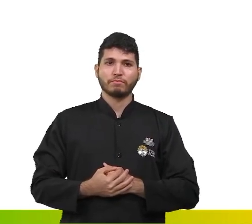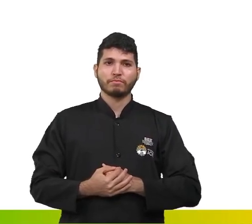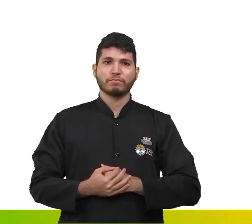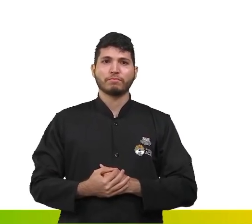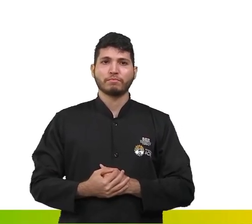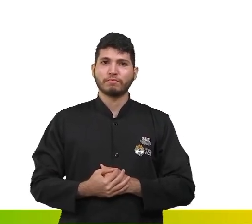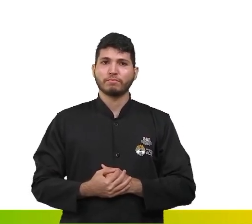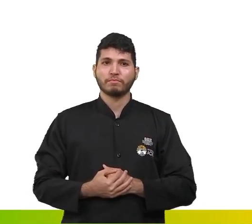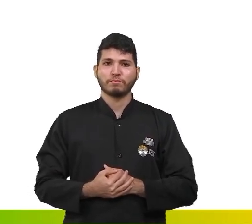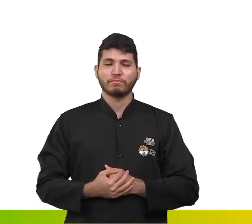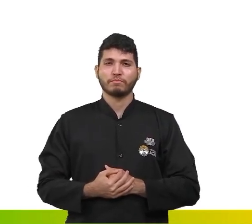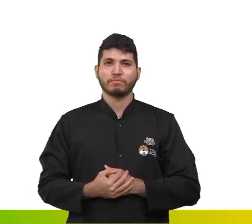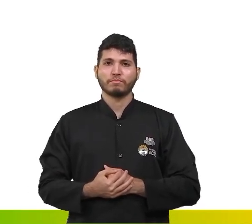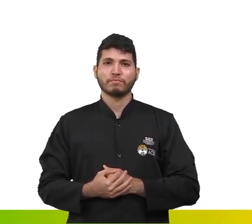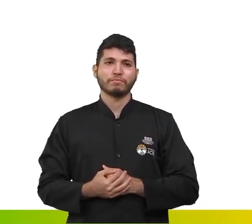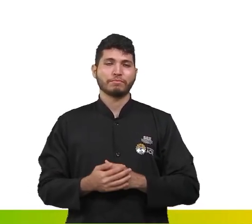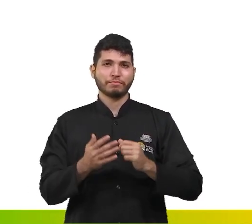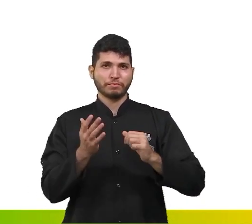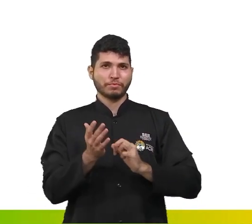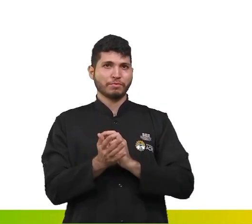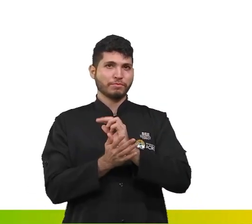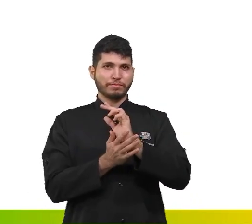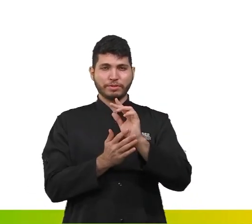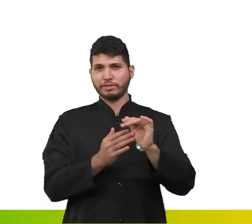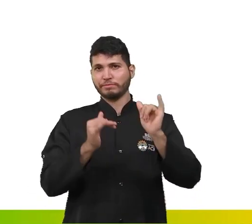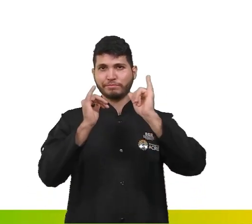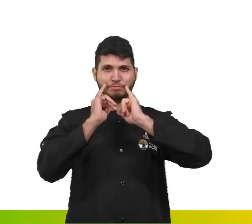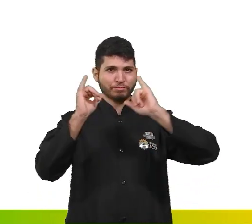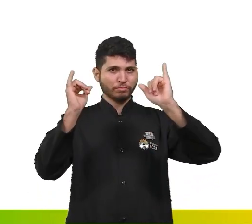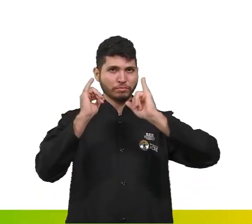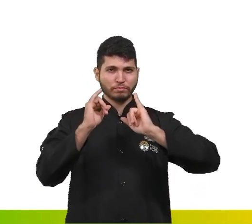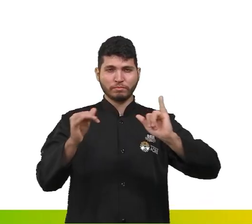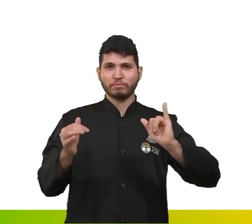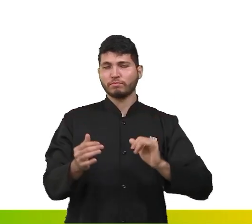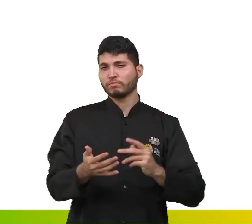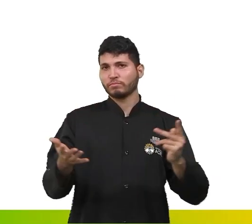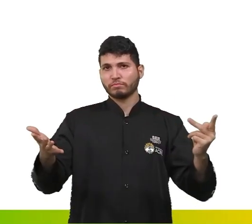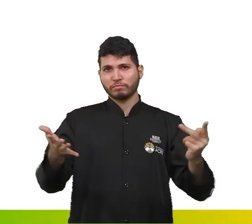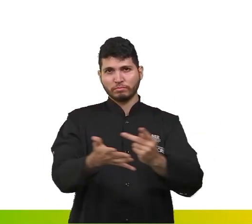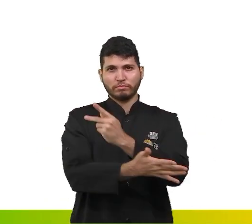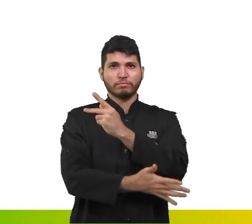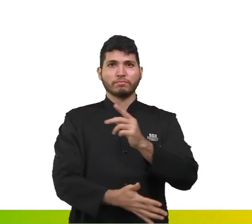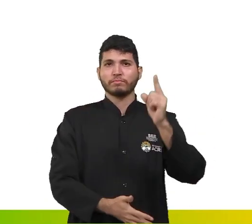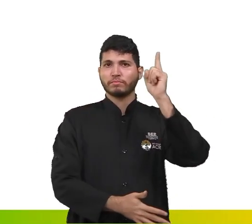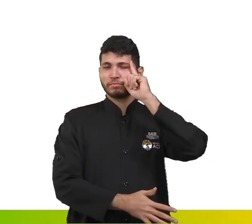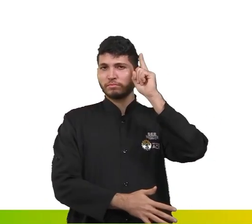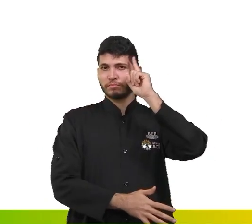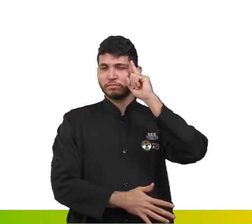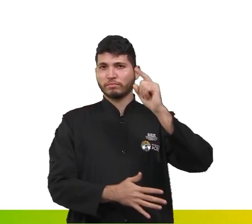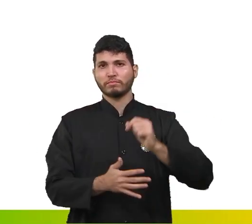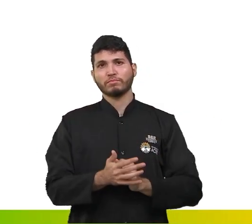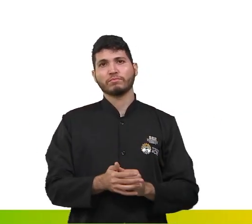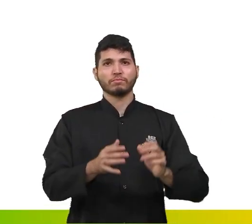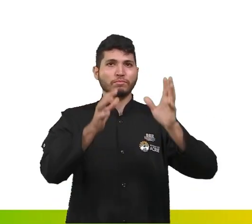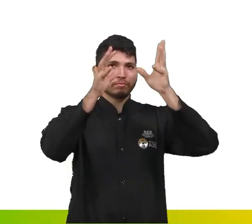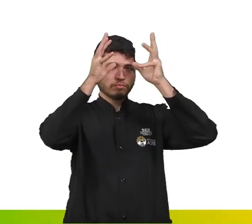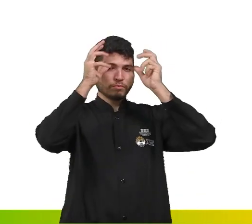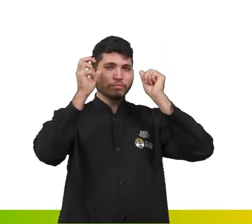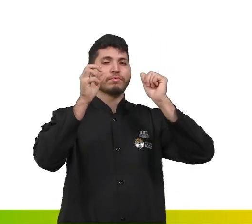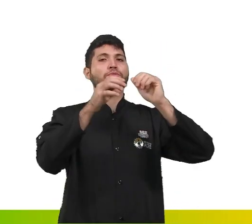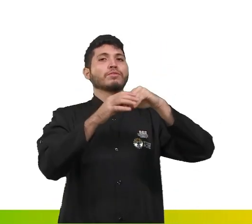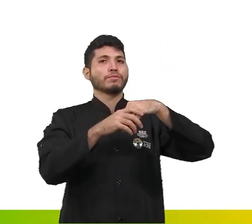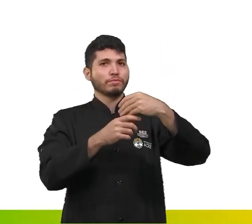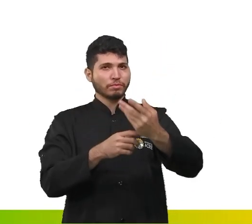de inúmeros casos que acontecem todos os dias no nosso estado, no estado do Acre e no